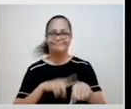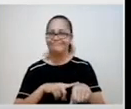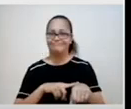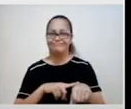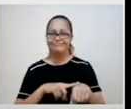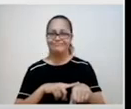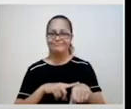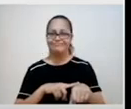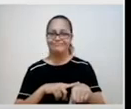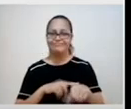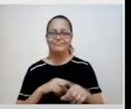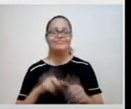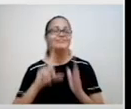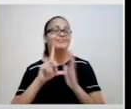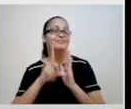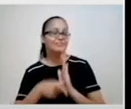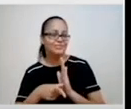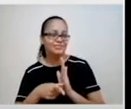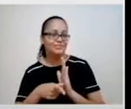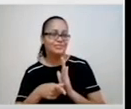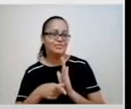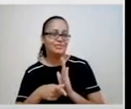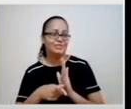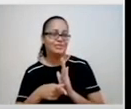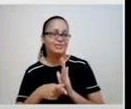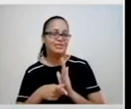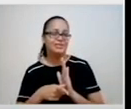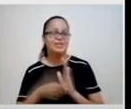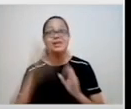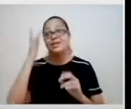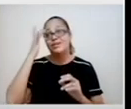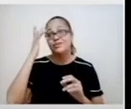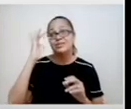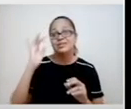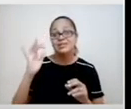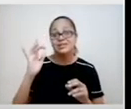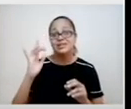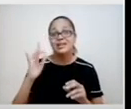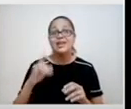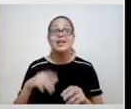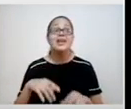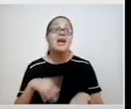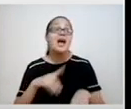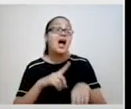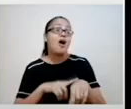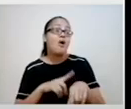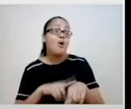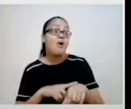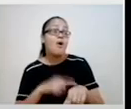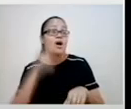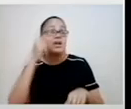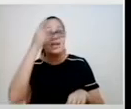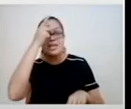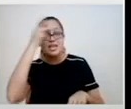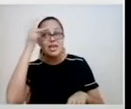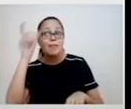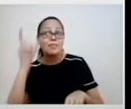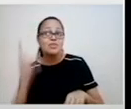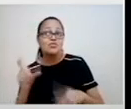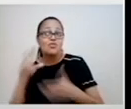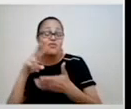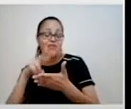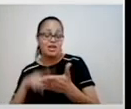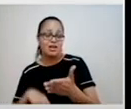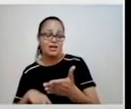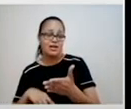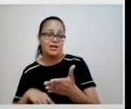sei exatamente, às vezes não é uma pessoa específica que vai ler, eu não sei exatamente que horário que ela vai ler aquilo, então está fora desse contexto. Por